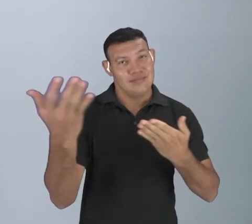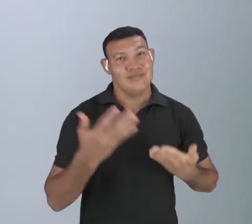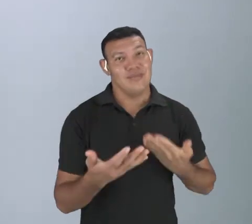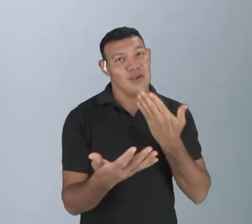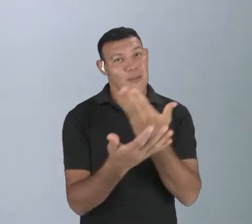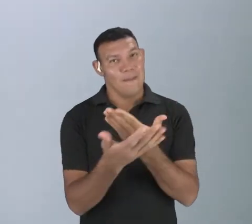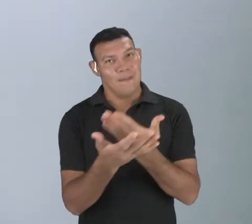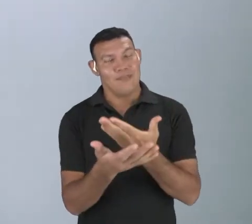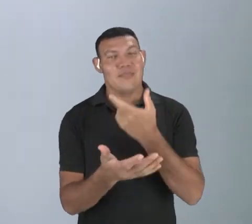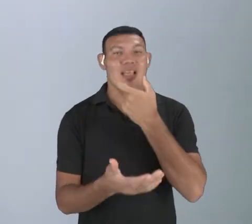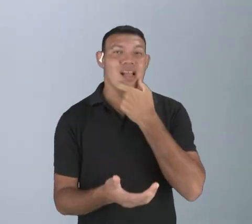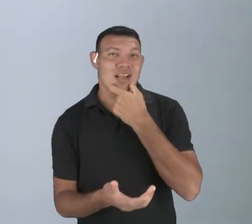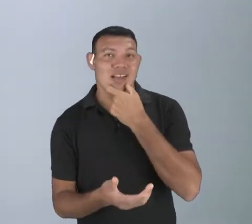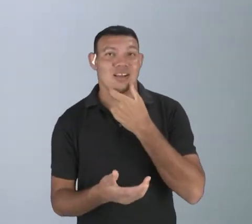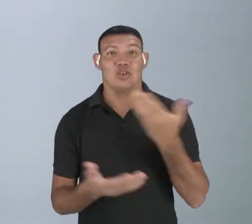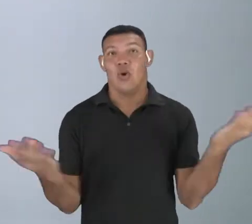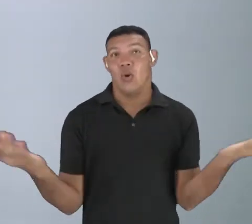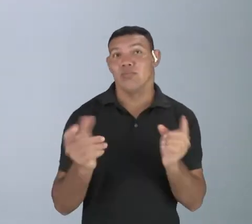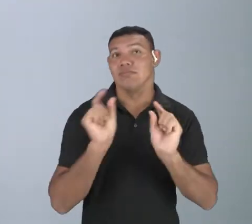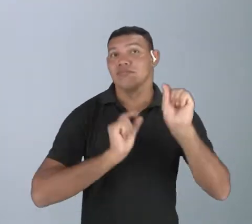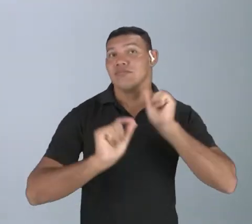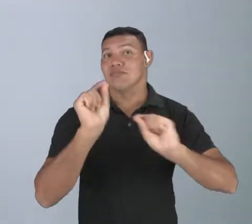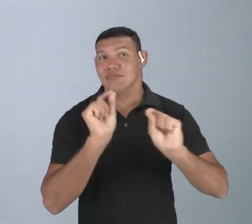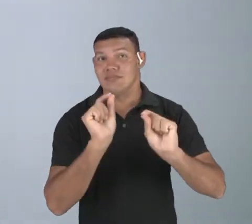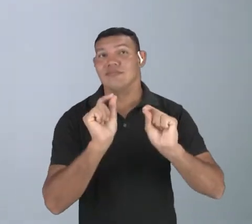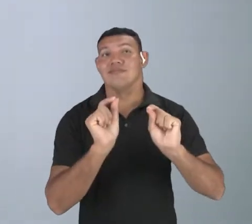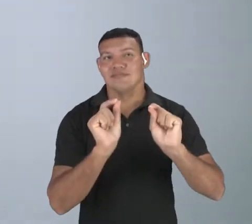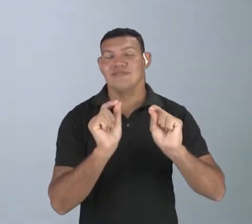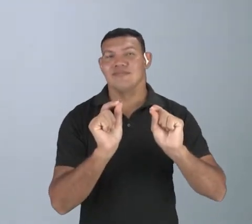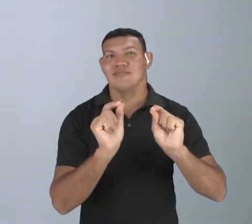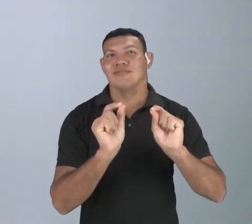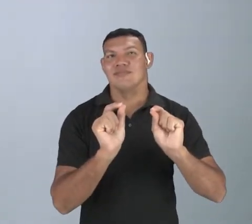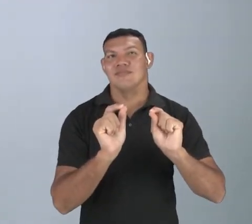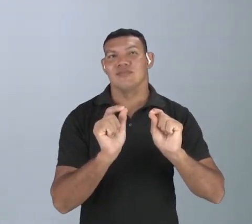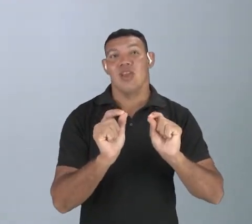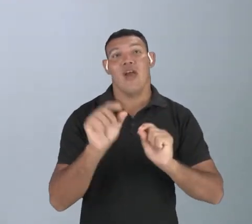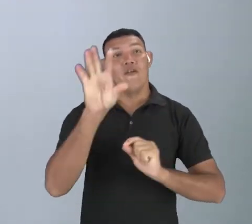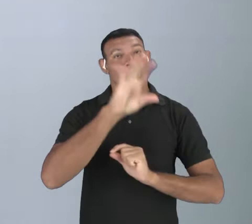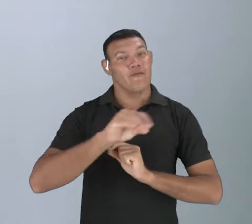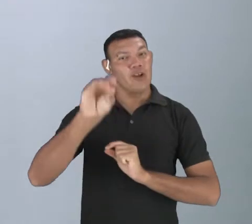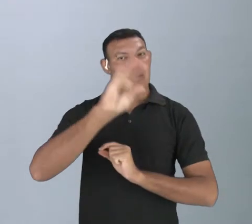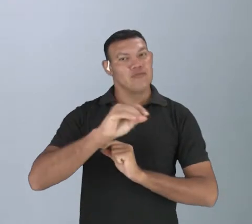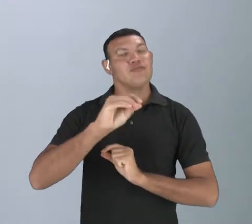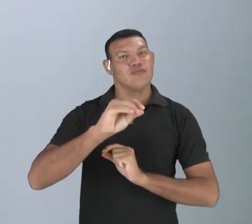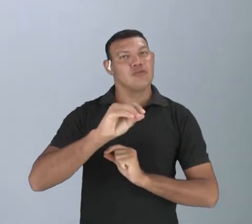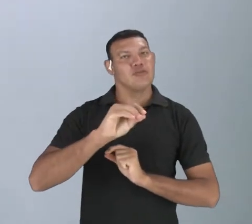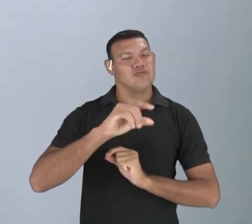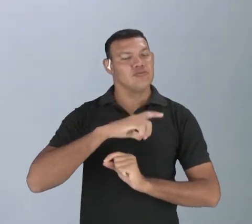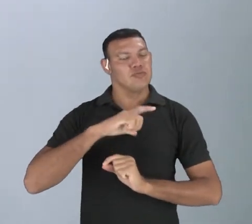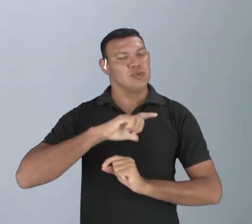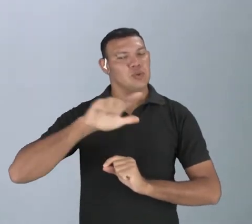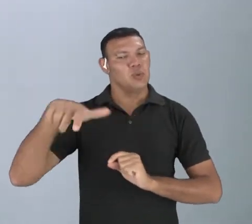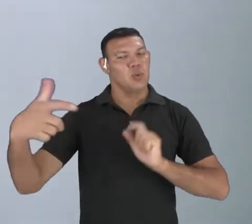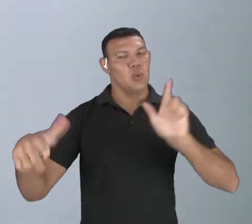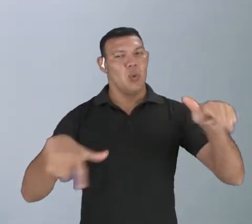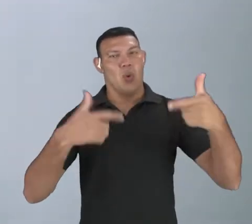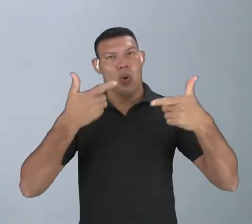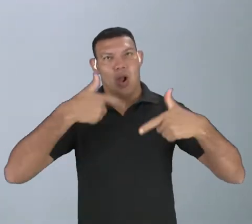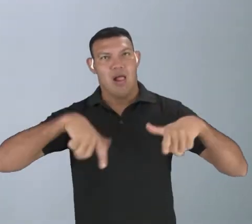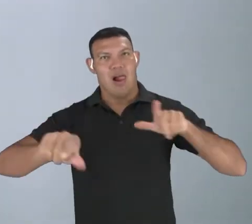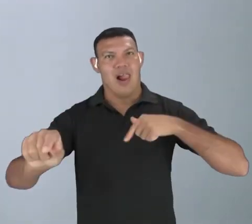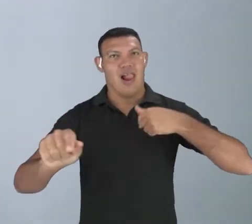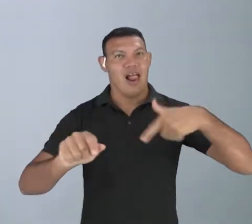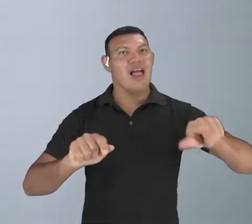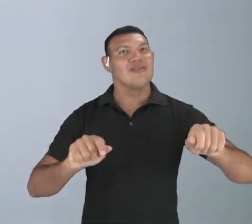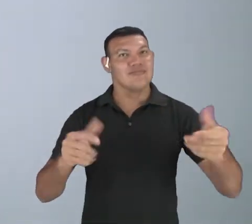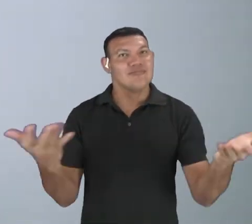aula de inglês. Hoje nós vamos falar um pouquinho sobre expressões idiomáticas. Expressões idiomáticas, isso mesmo.